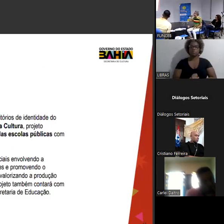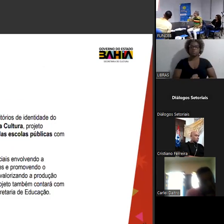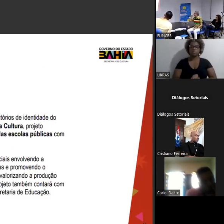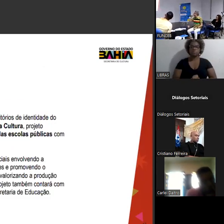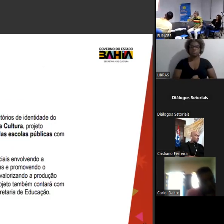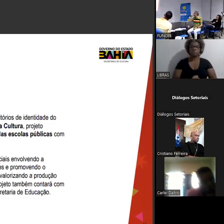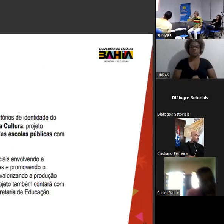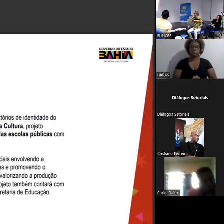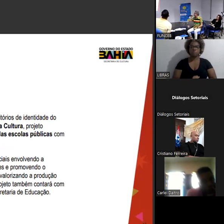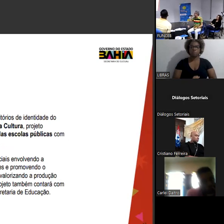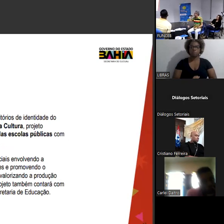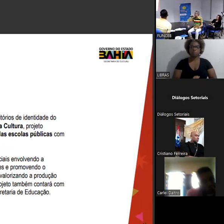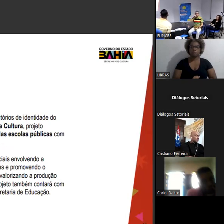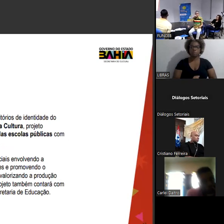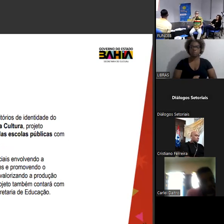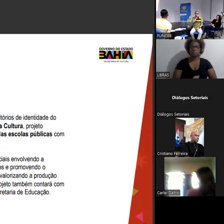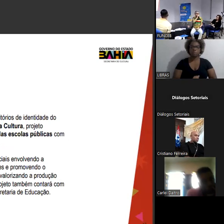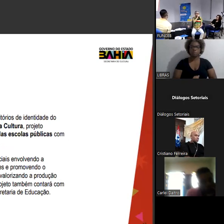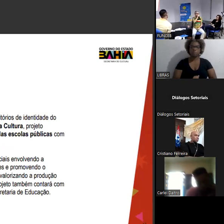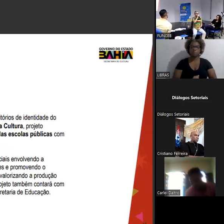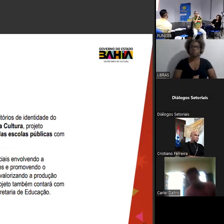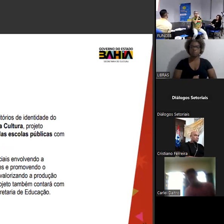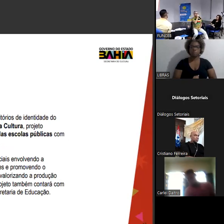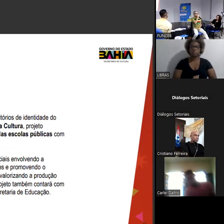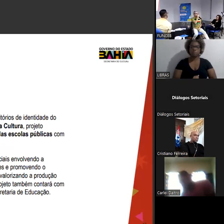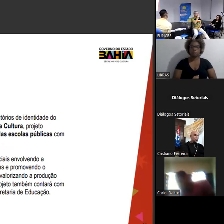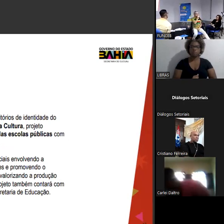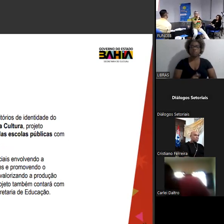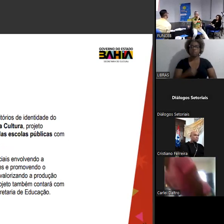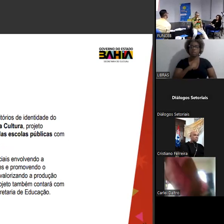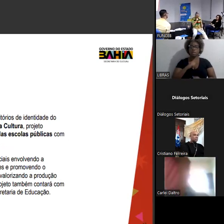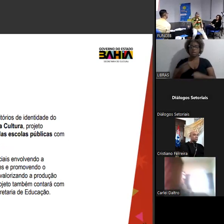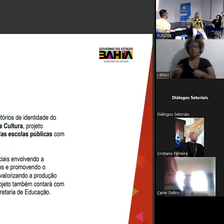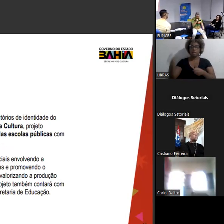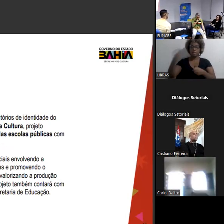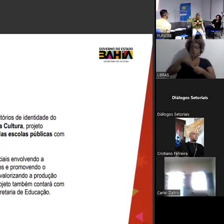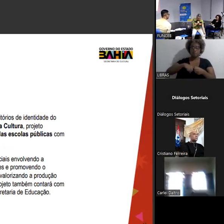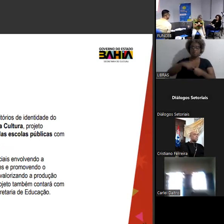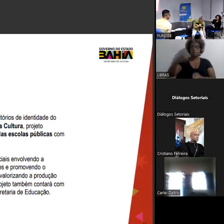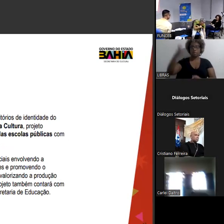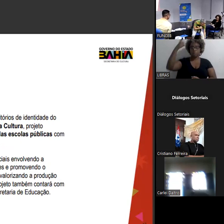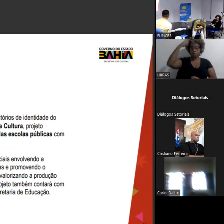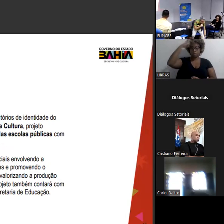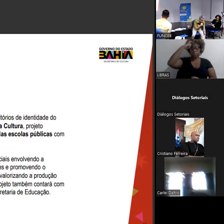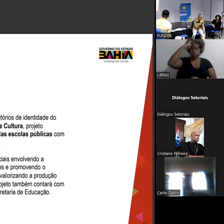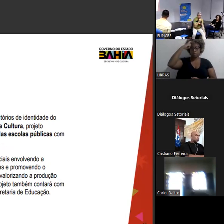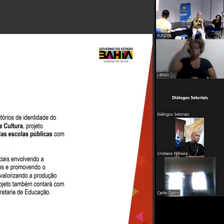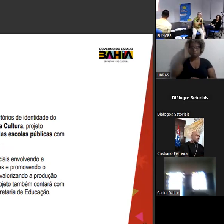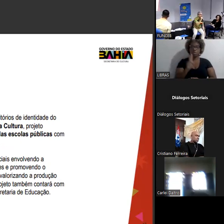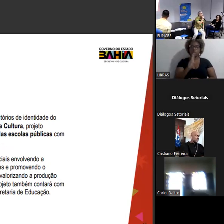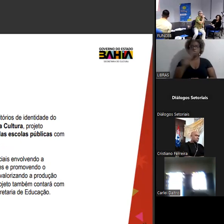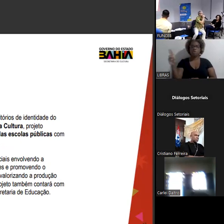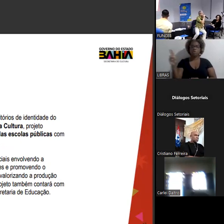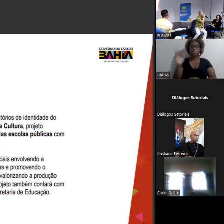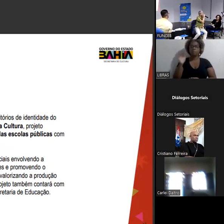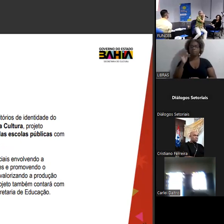Primavera da Cultura, que é a retomada das caravanas de cultura, que a gente está chamando de Primaveras da Cultura, até porque elas